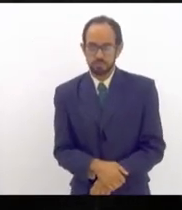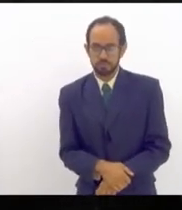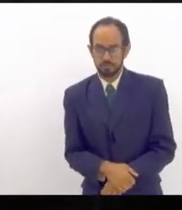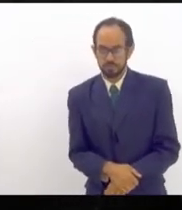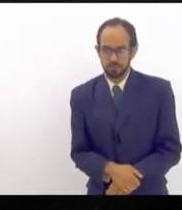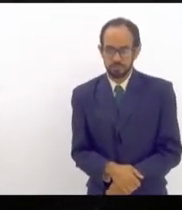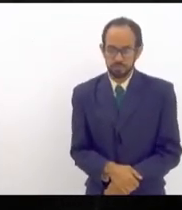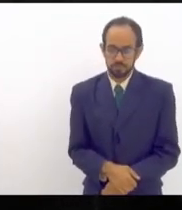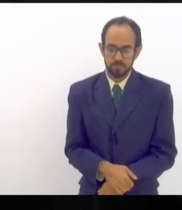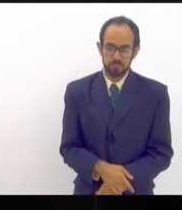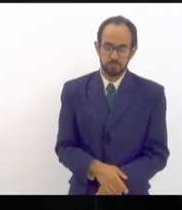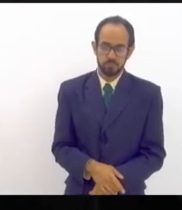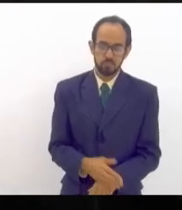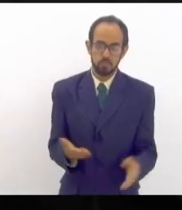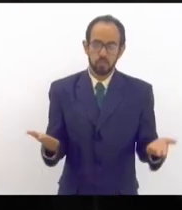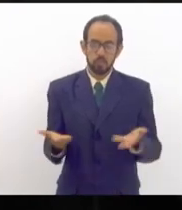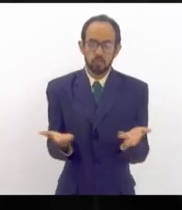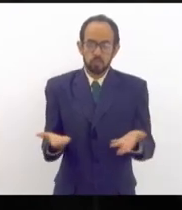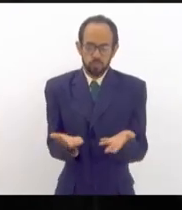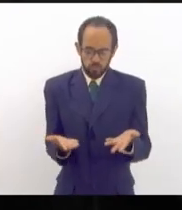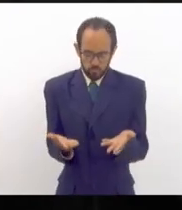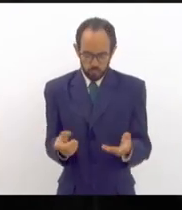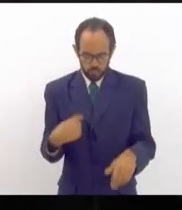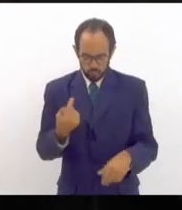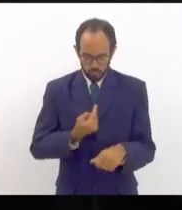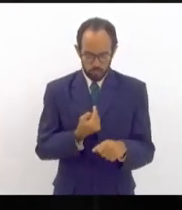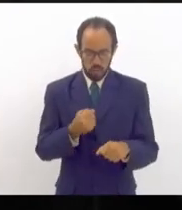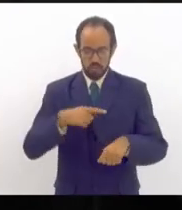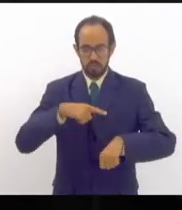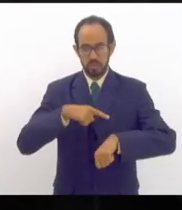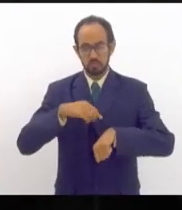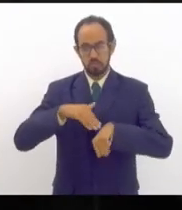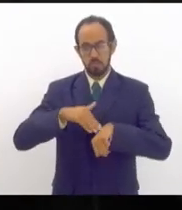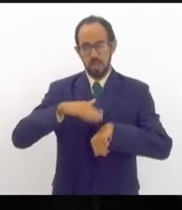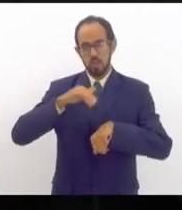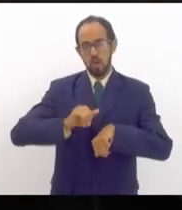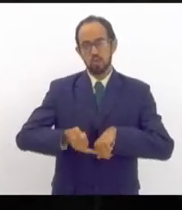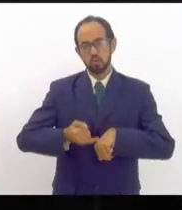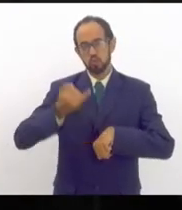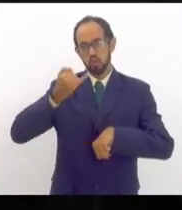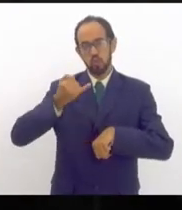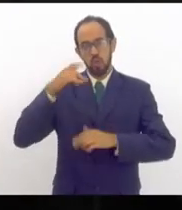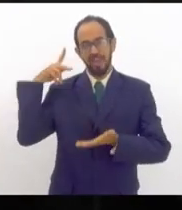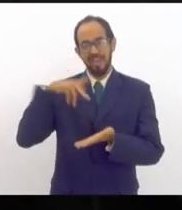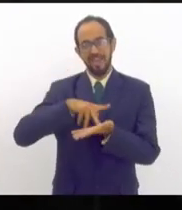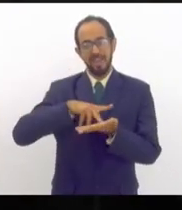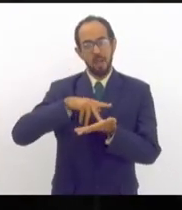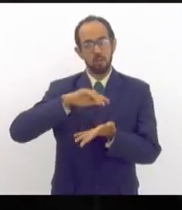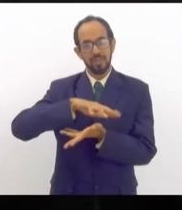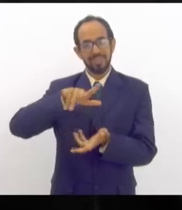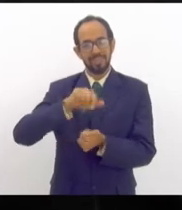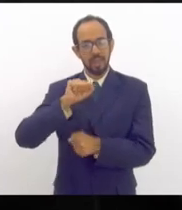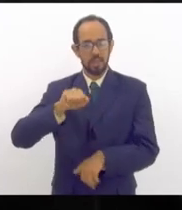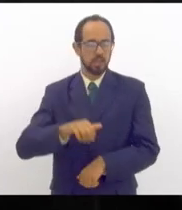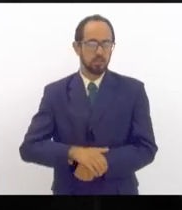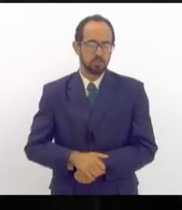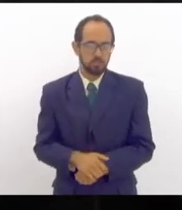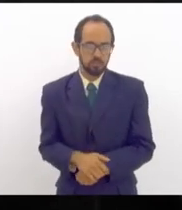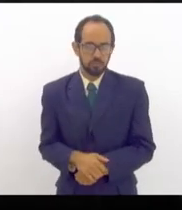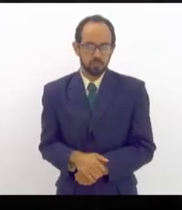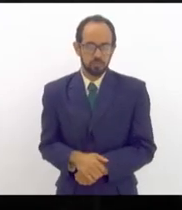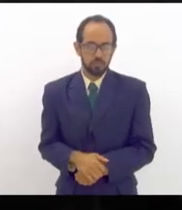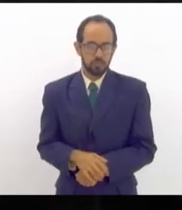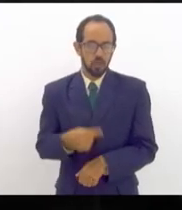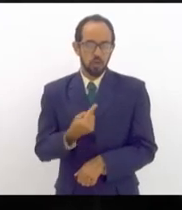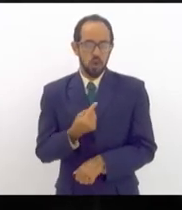nós somos hoje o maior juro Real da face da terra somos